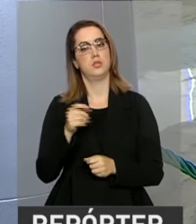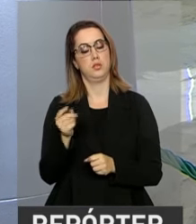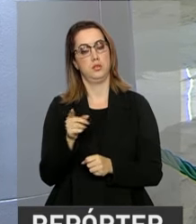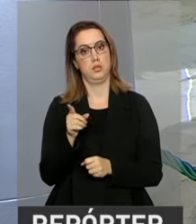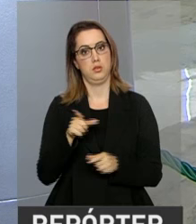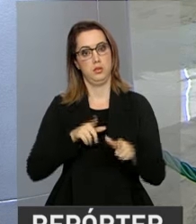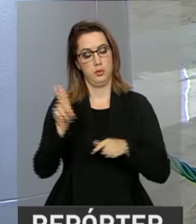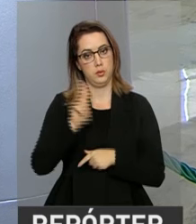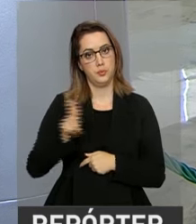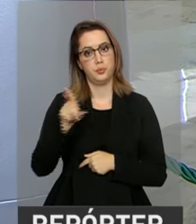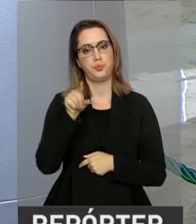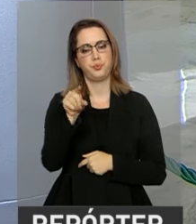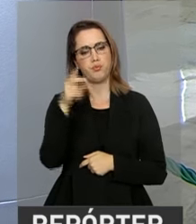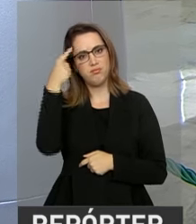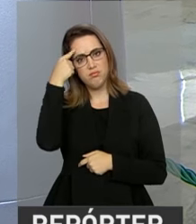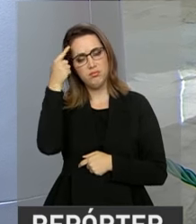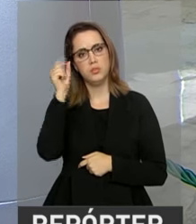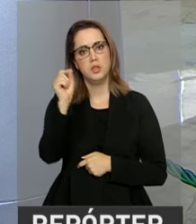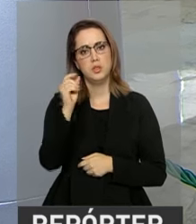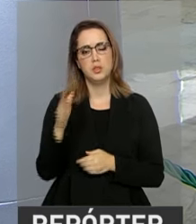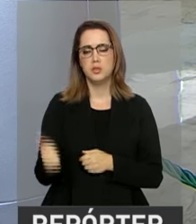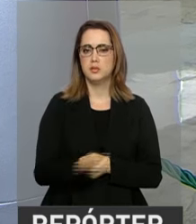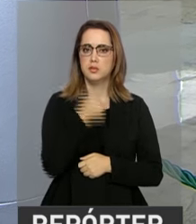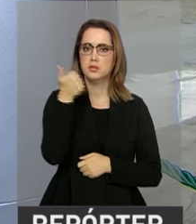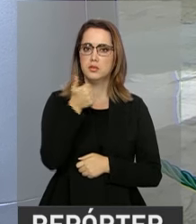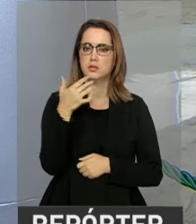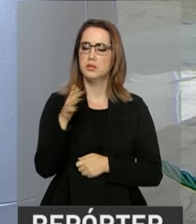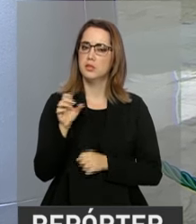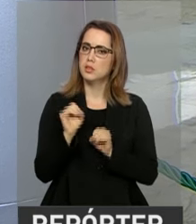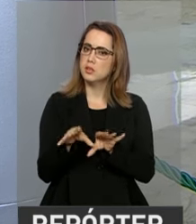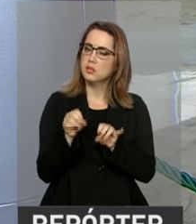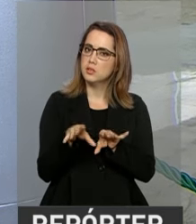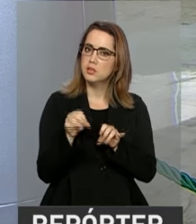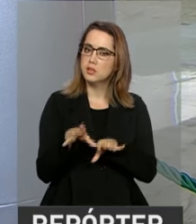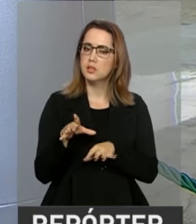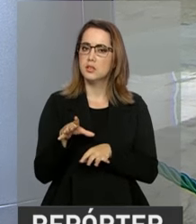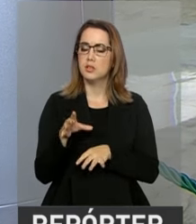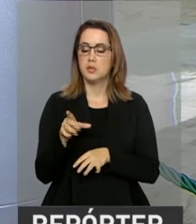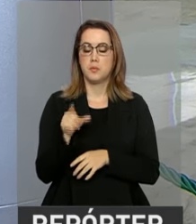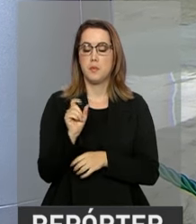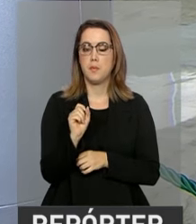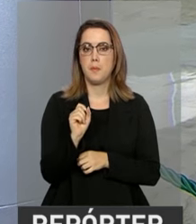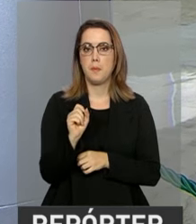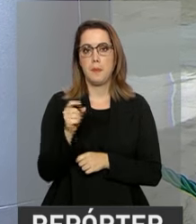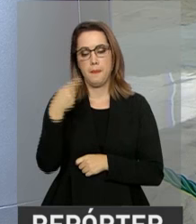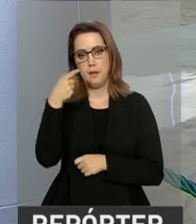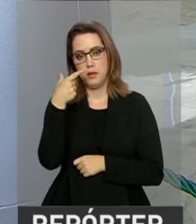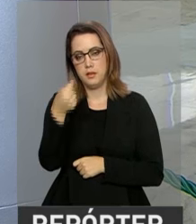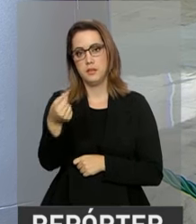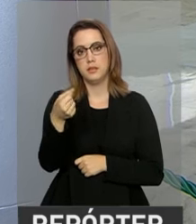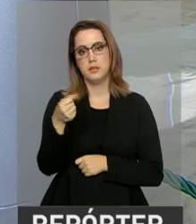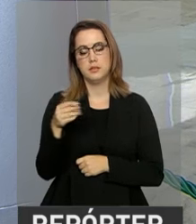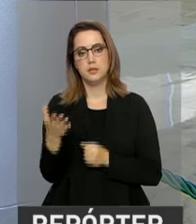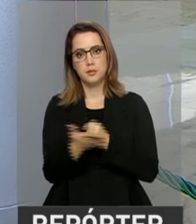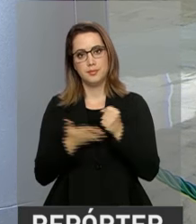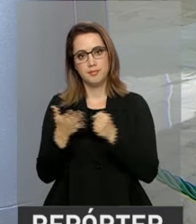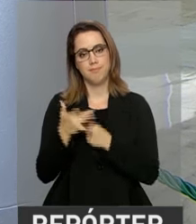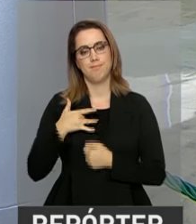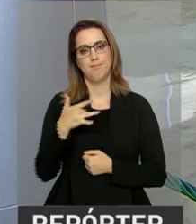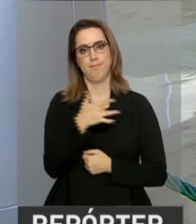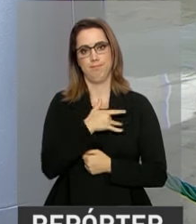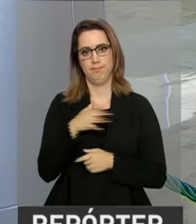básica em todo o sistema único de saúde e ainda falando sobre saúde a Anvisa que é a Agência Nacional de